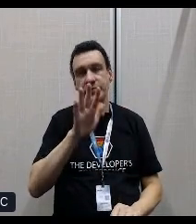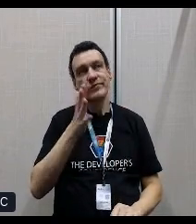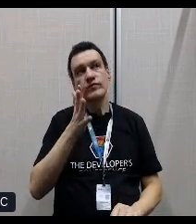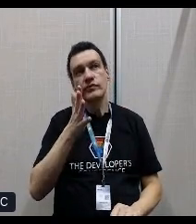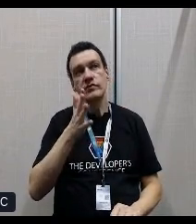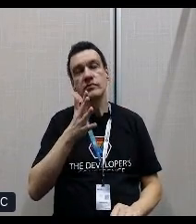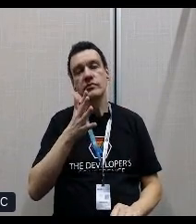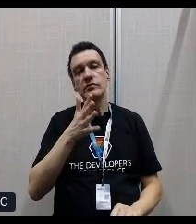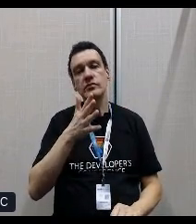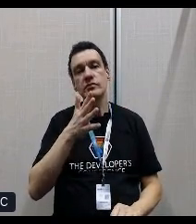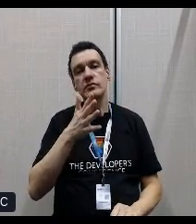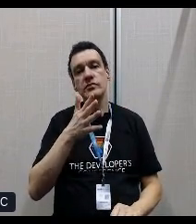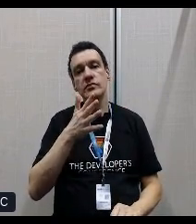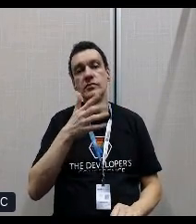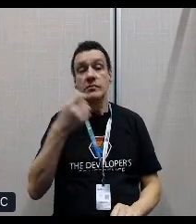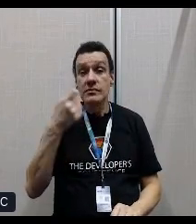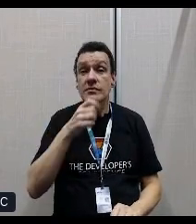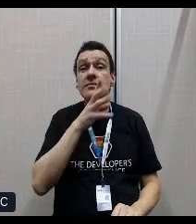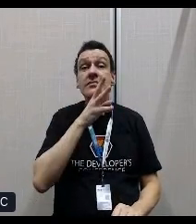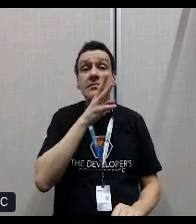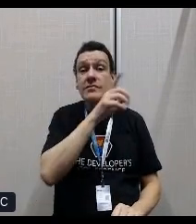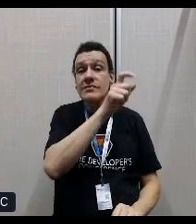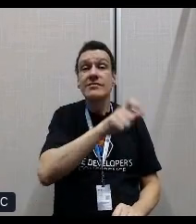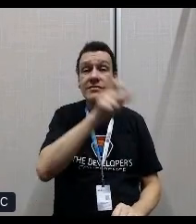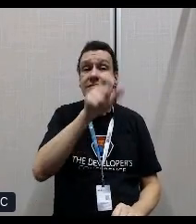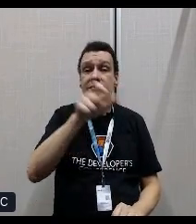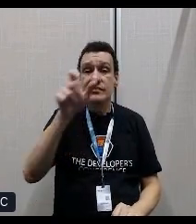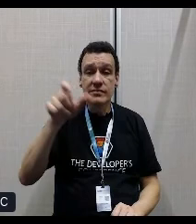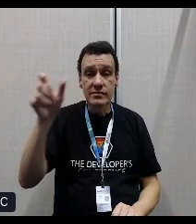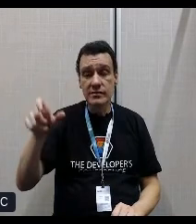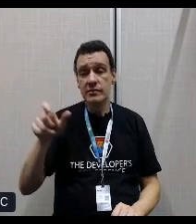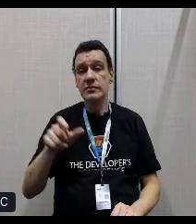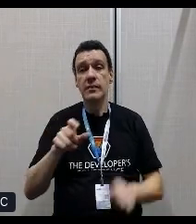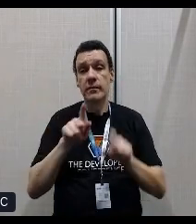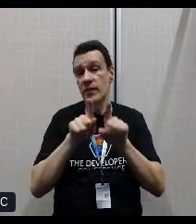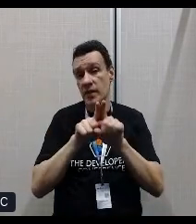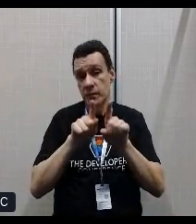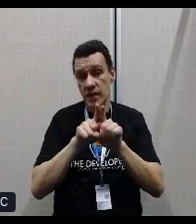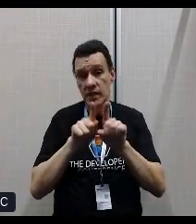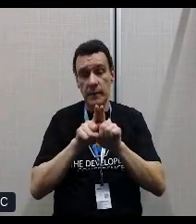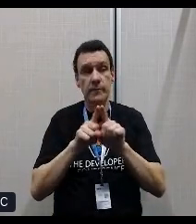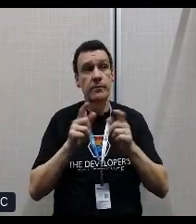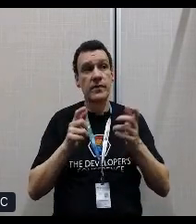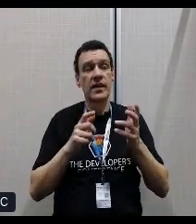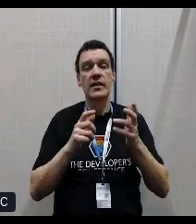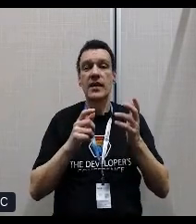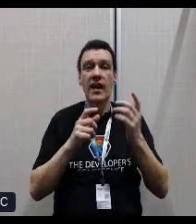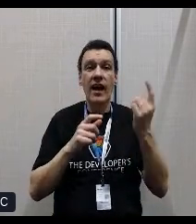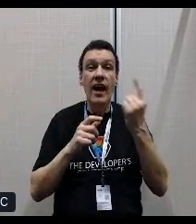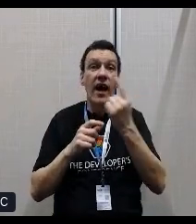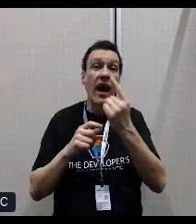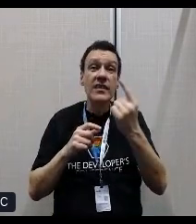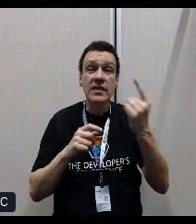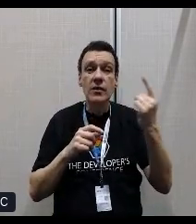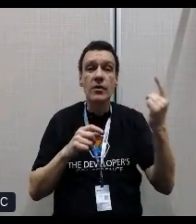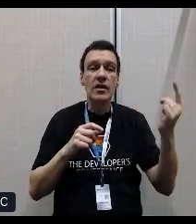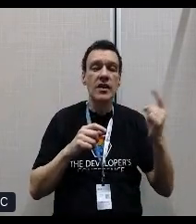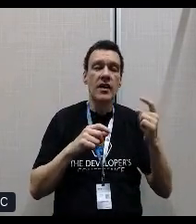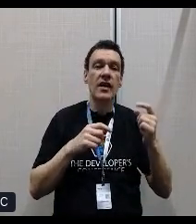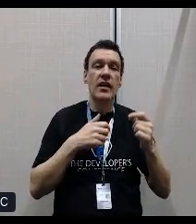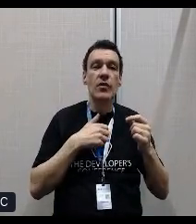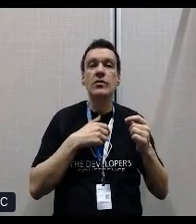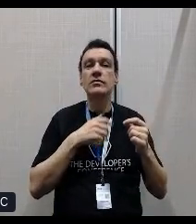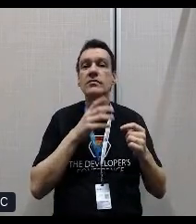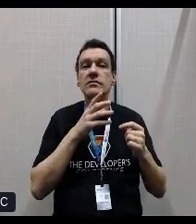Precisamos conhecer as pessoas e o processo de aprofundamento, que é justamente você ter essa vivência perto. Não adianta você querer